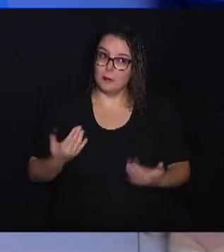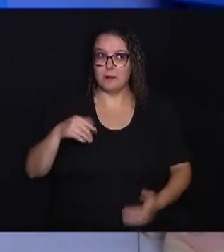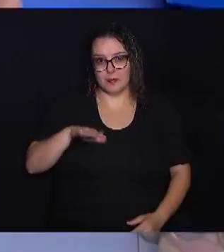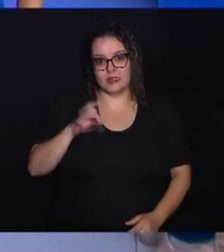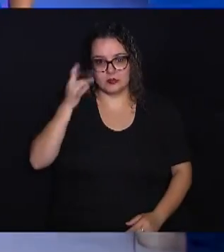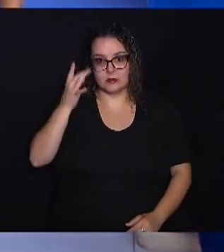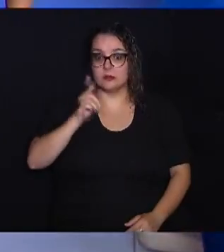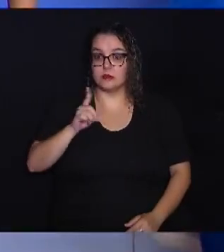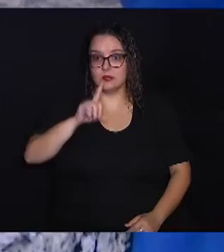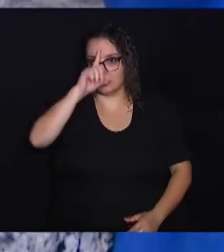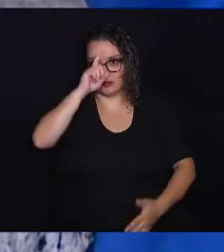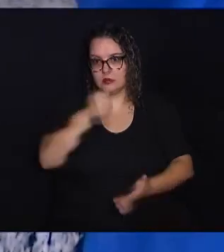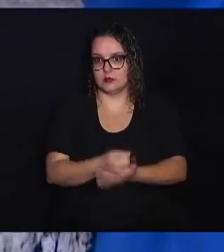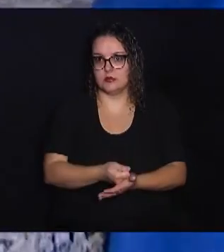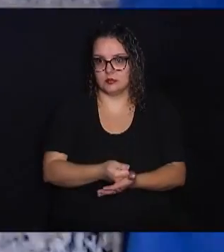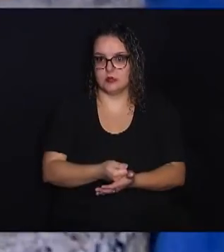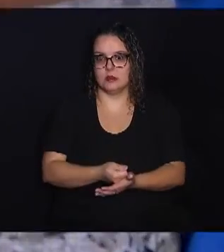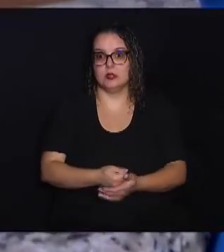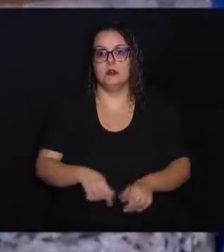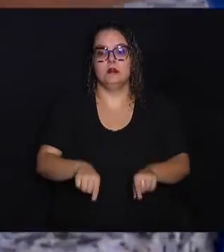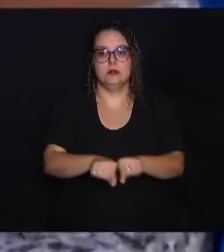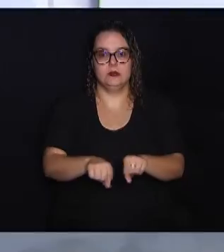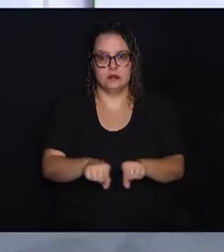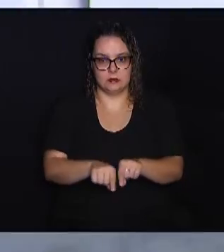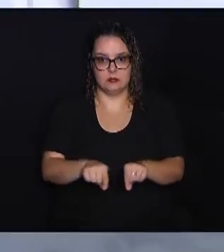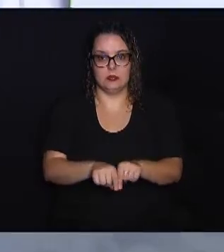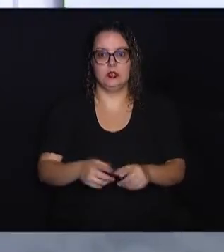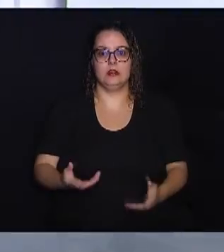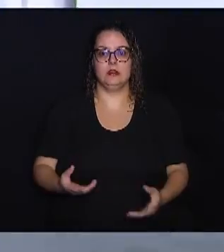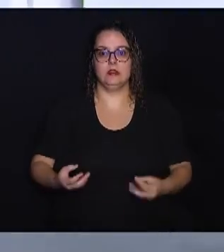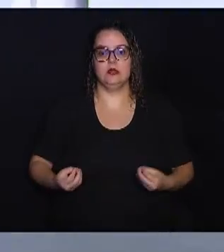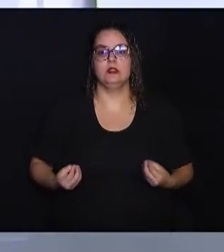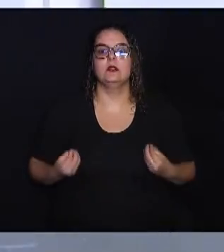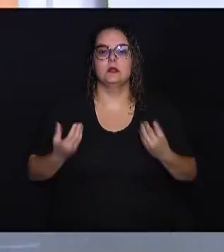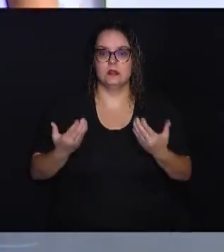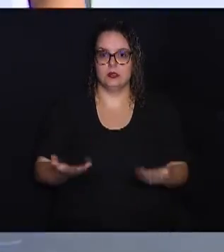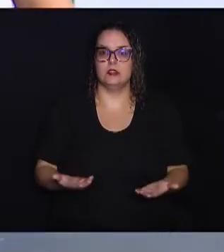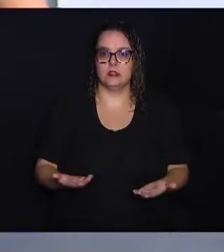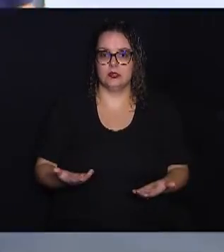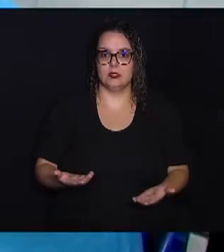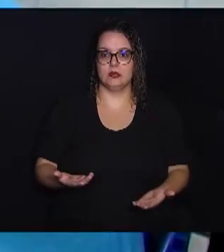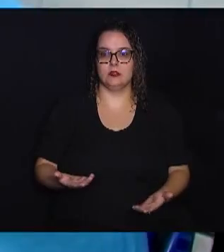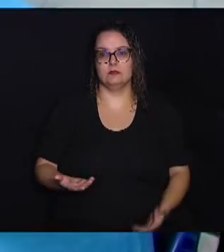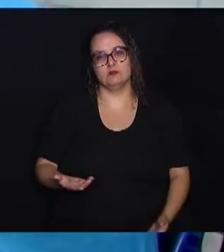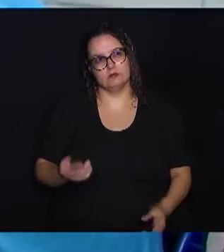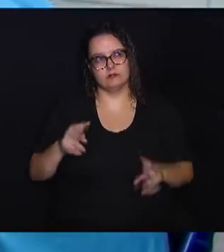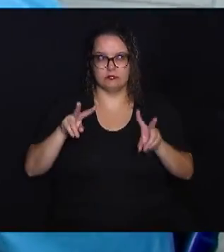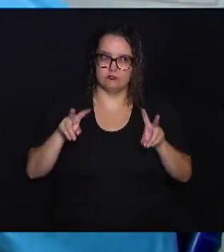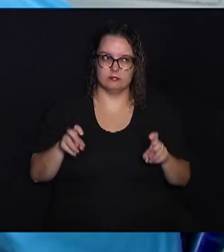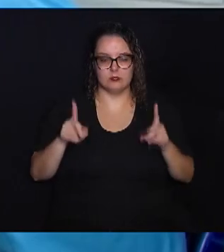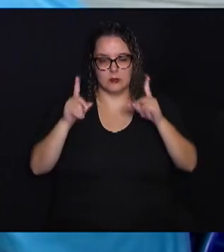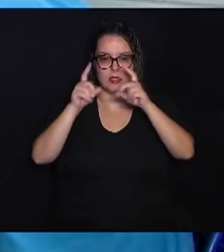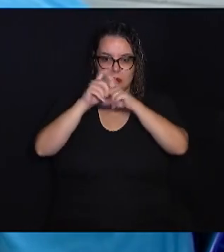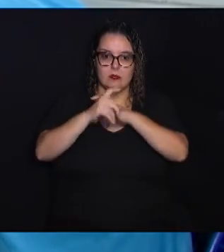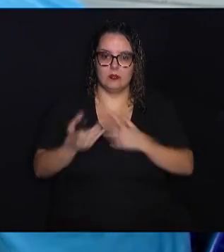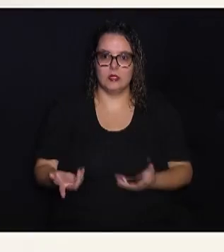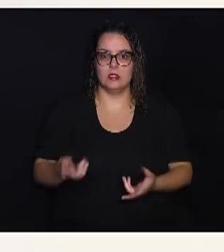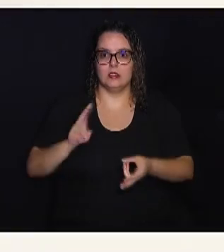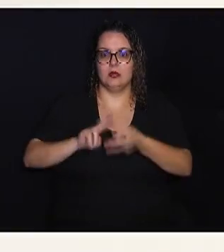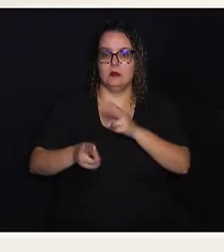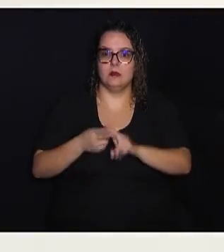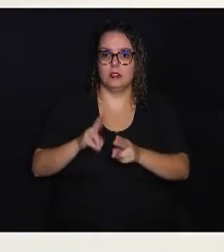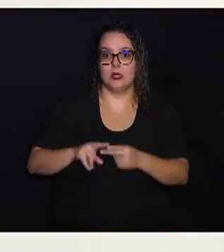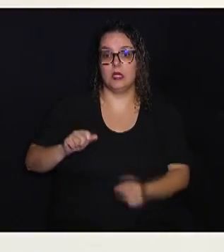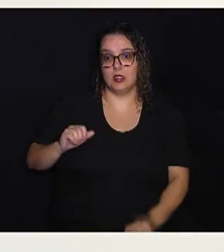determinante. Então ali também aqueles que trazem essa, vamos chamar de dificuldade, essa questão das habilidades